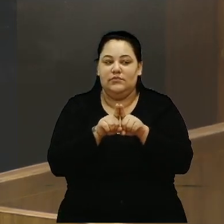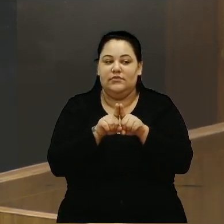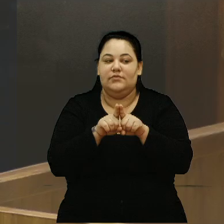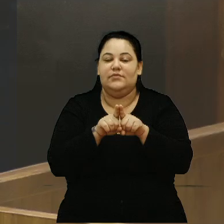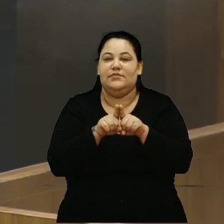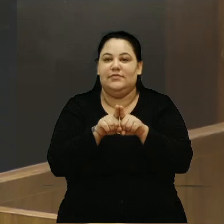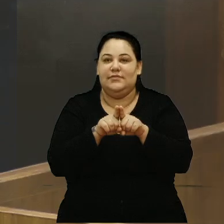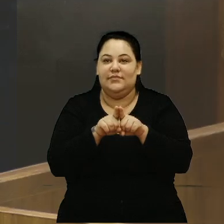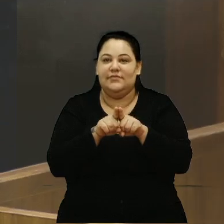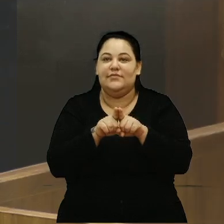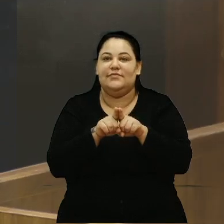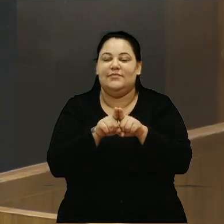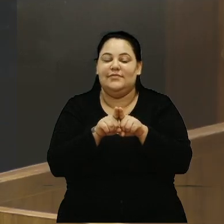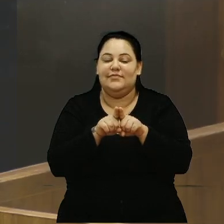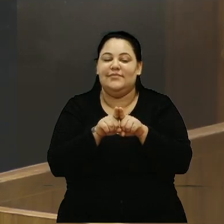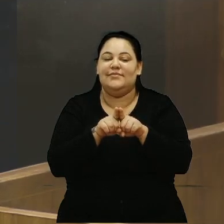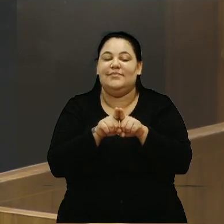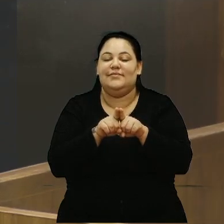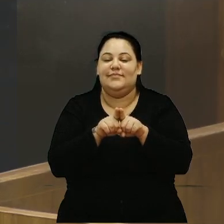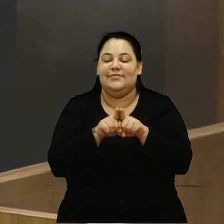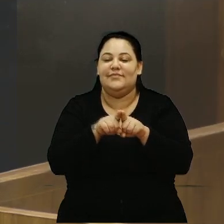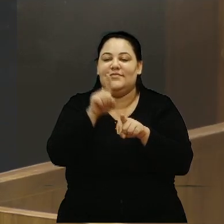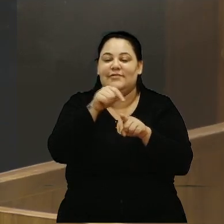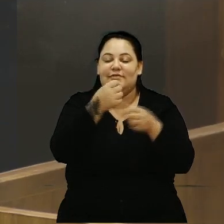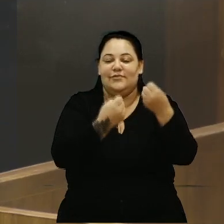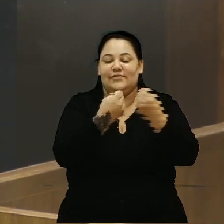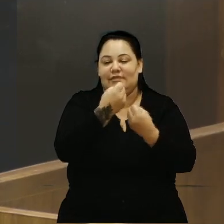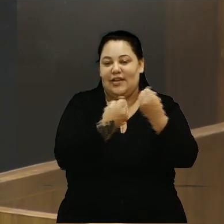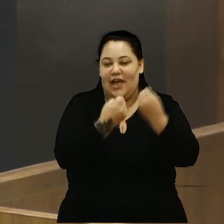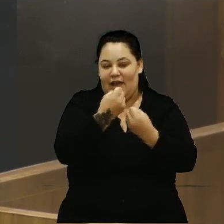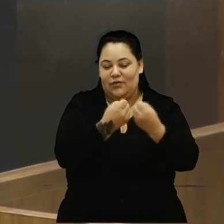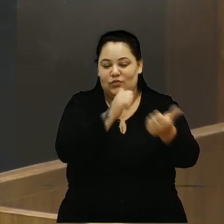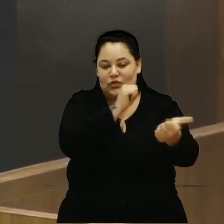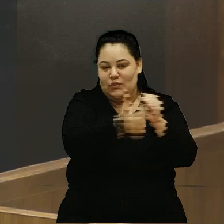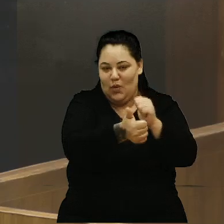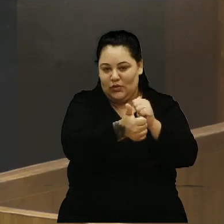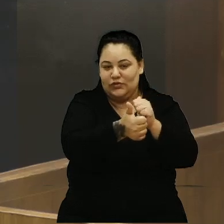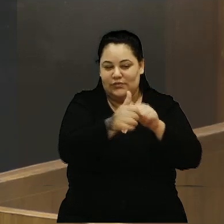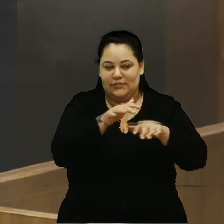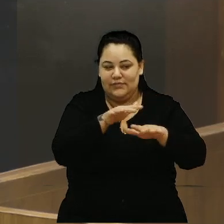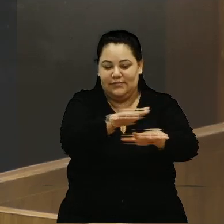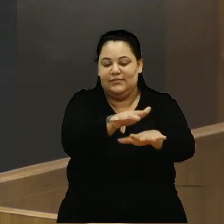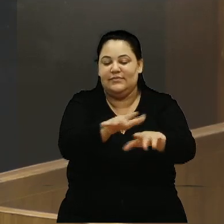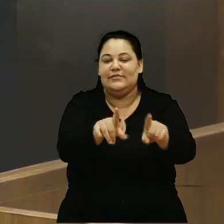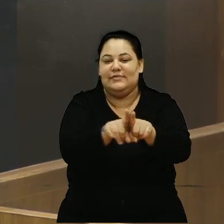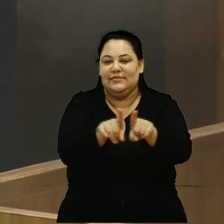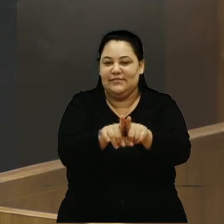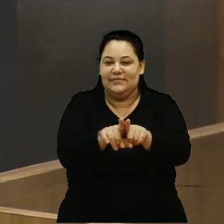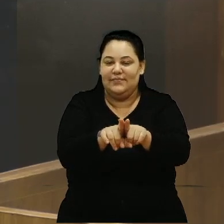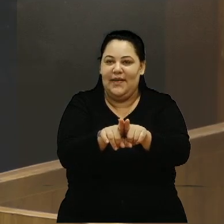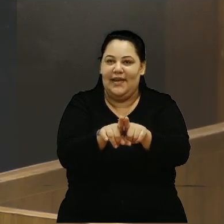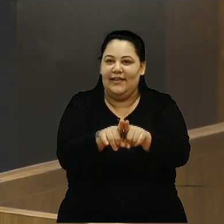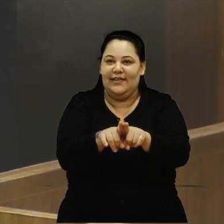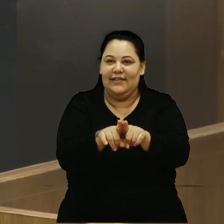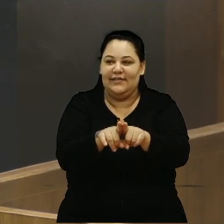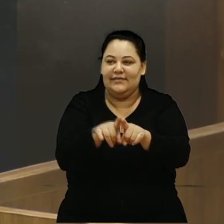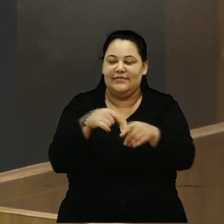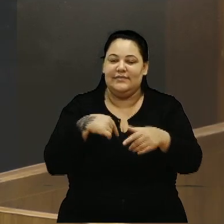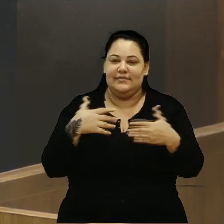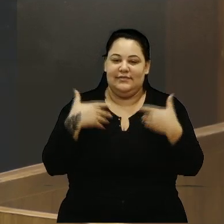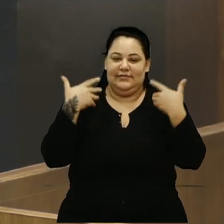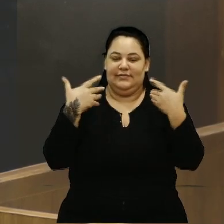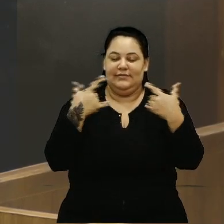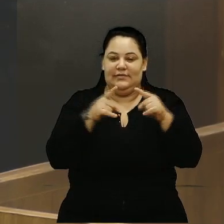da Frente Parlamentar do Automobilismo, Esporte a Motor, e fomos pegos de surpresa, se não todos, a